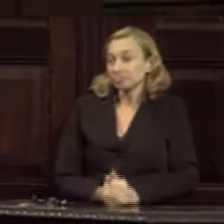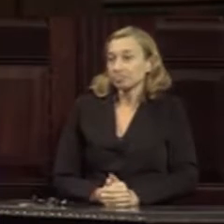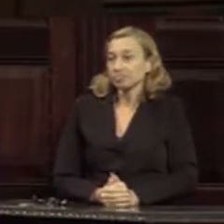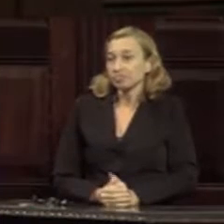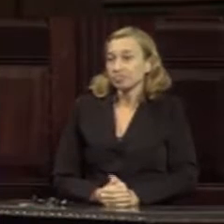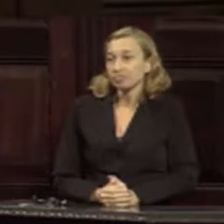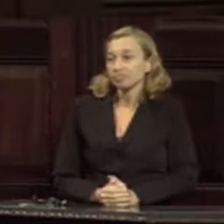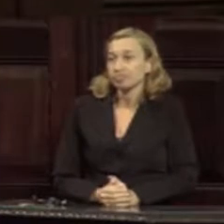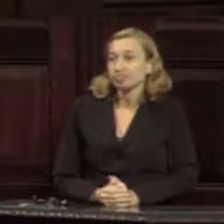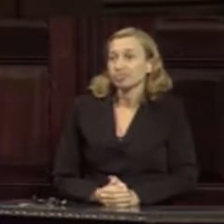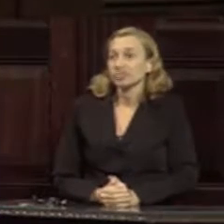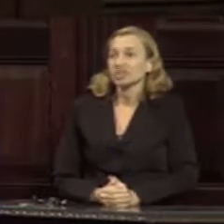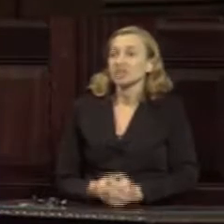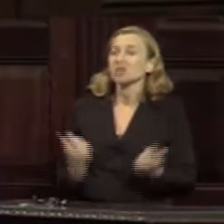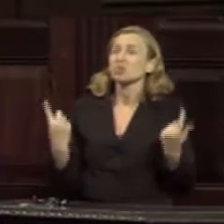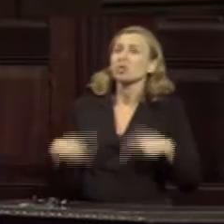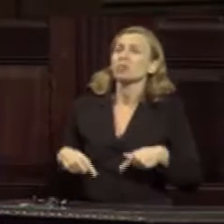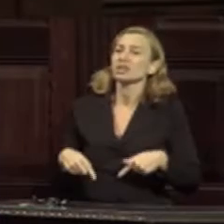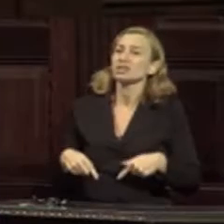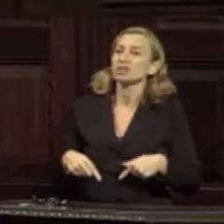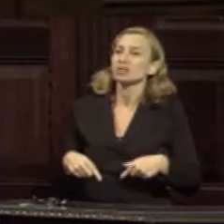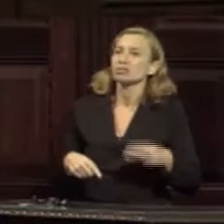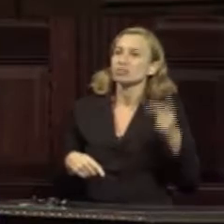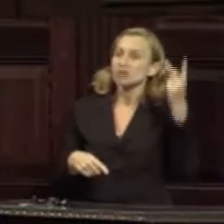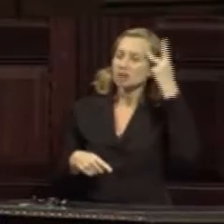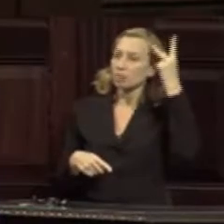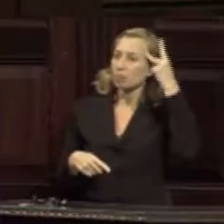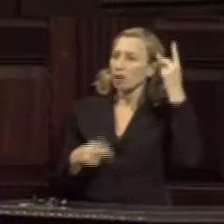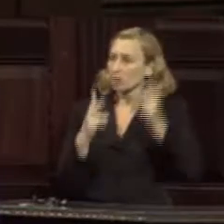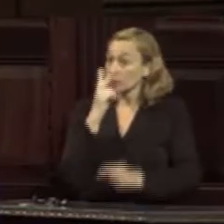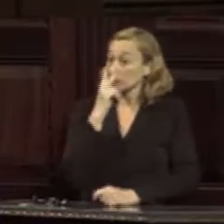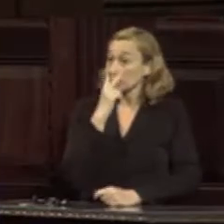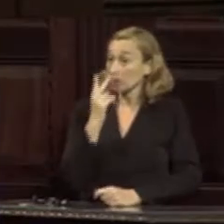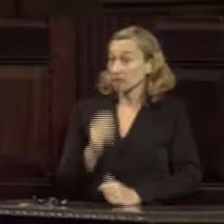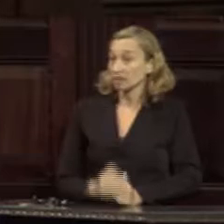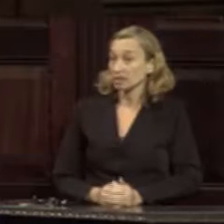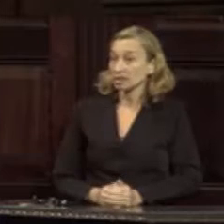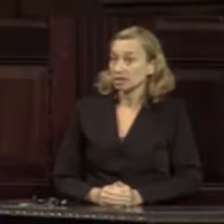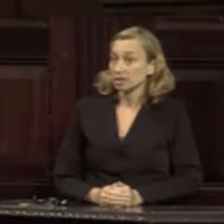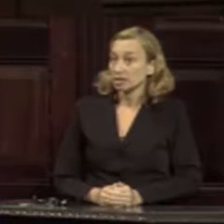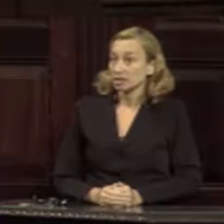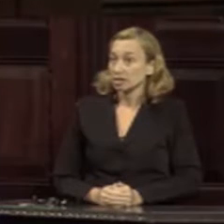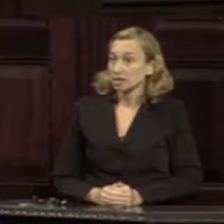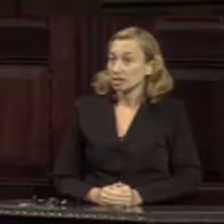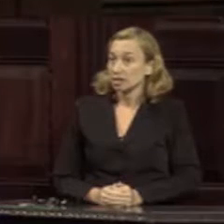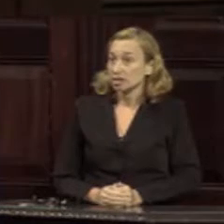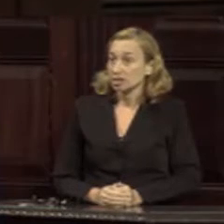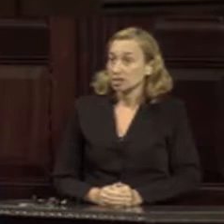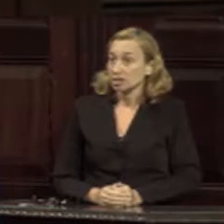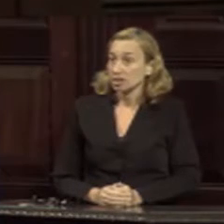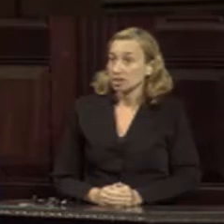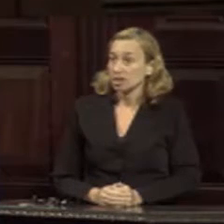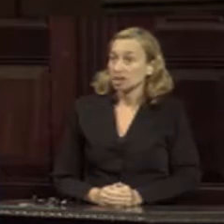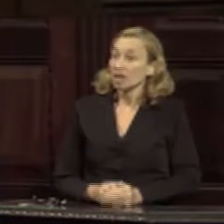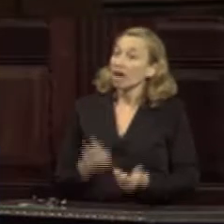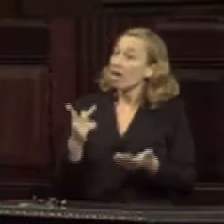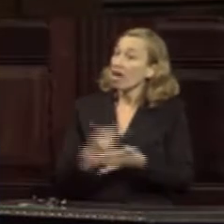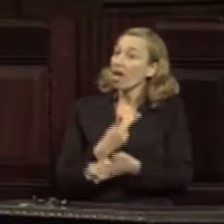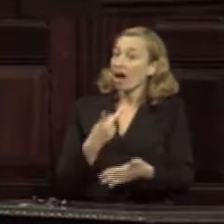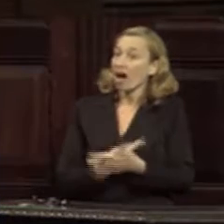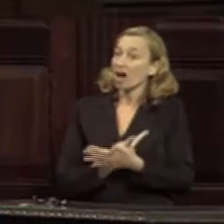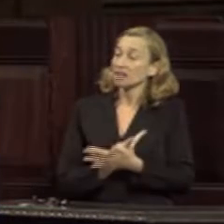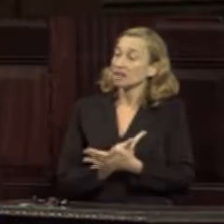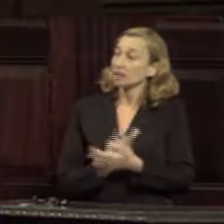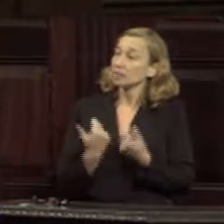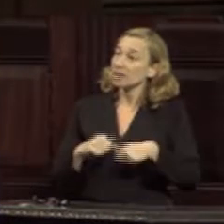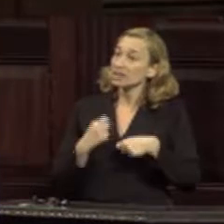E essa concorrência com São Paulo e com o Espírito Santo, ela passa a ser desleal se ela não for